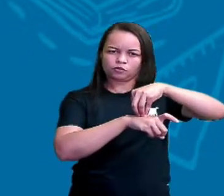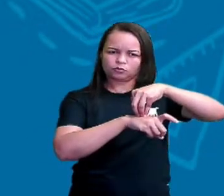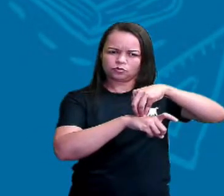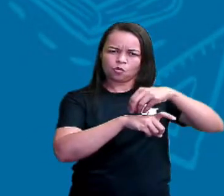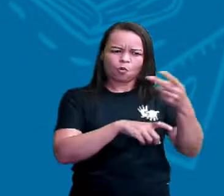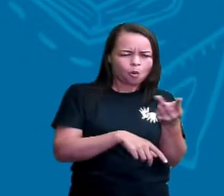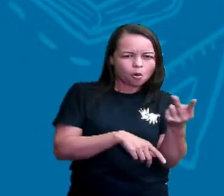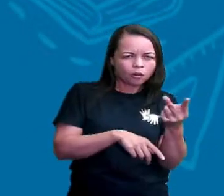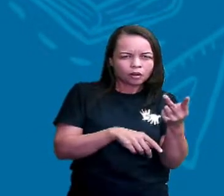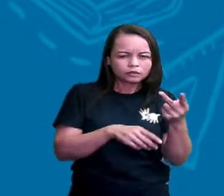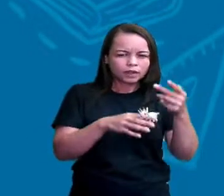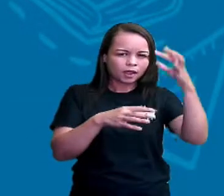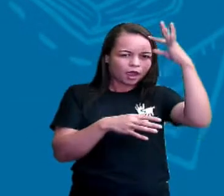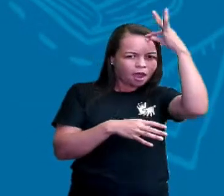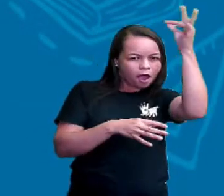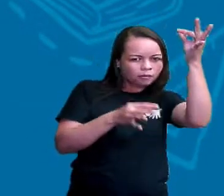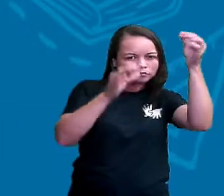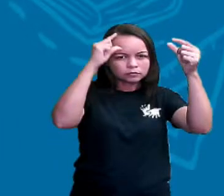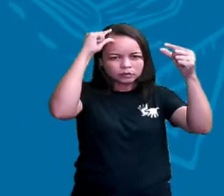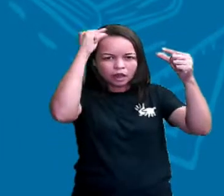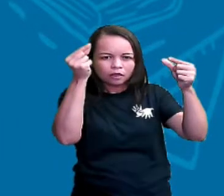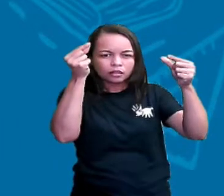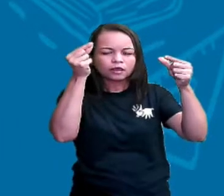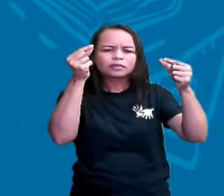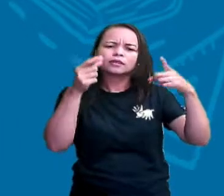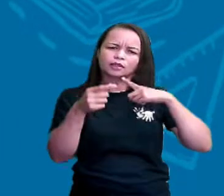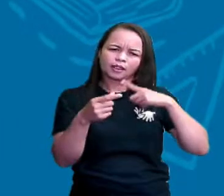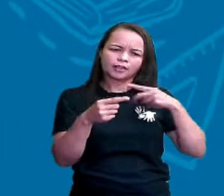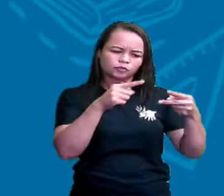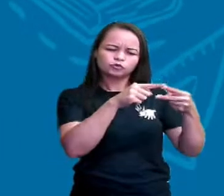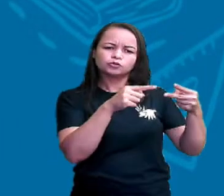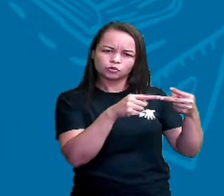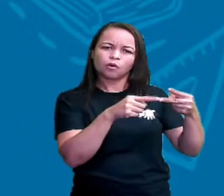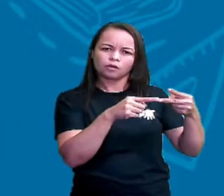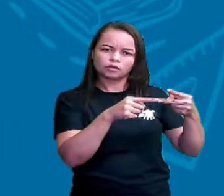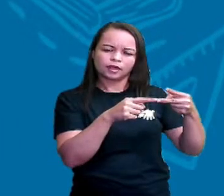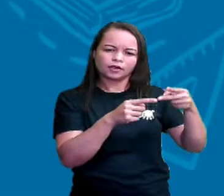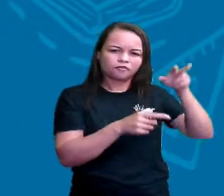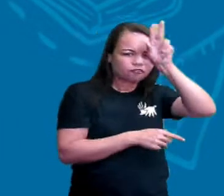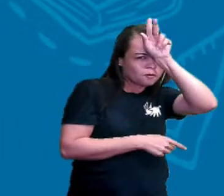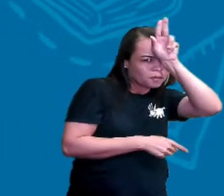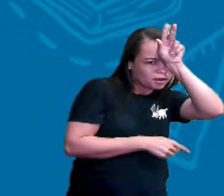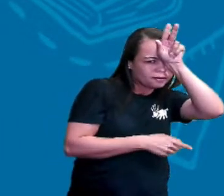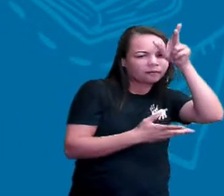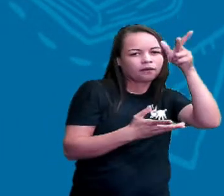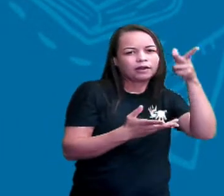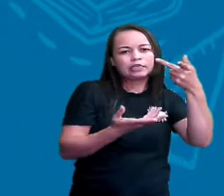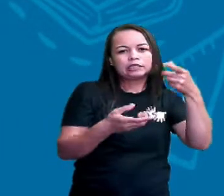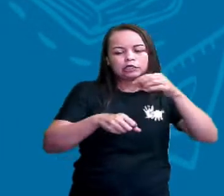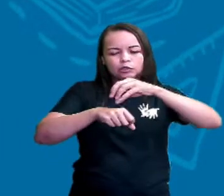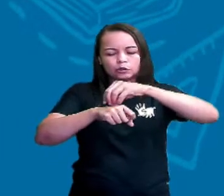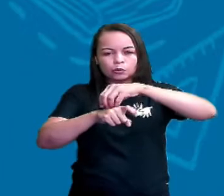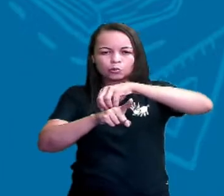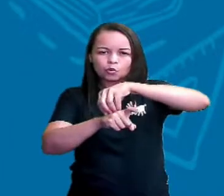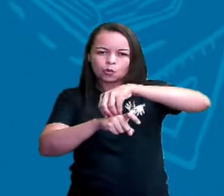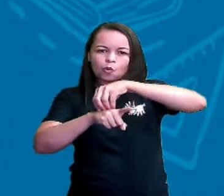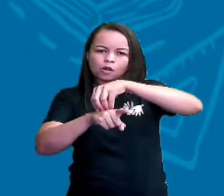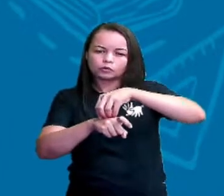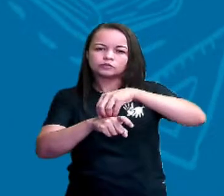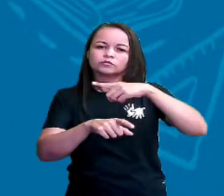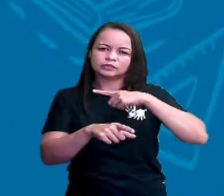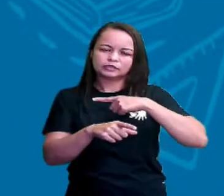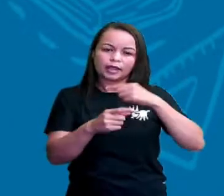de apresentar antenas. Tanto a formiguinha quanto o caracol possuem antenas. Porém, eles não são parentes